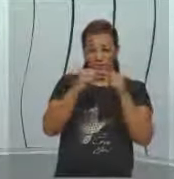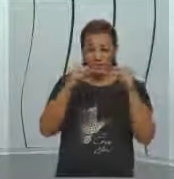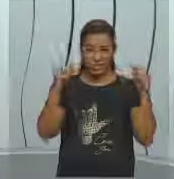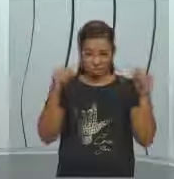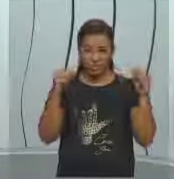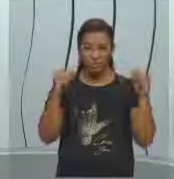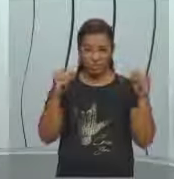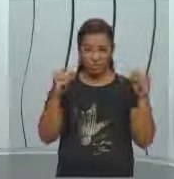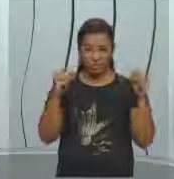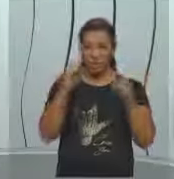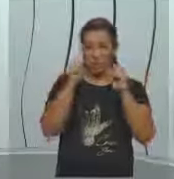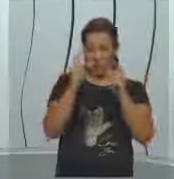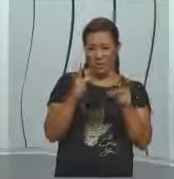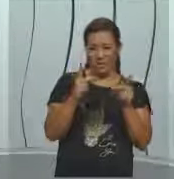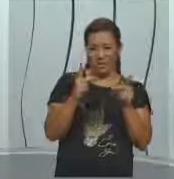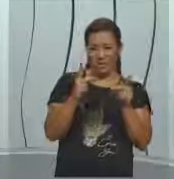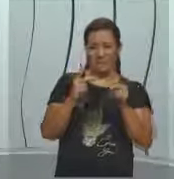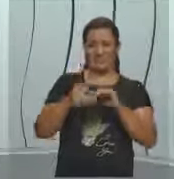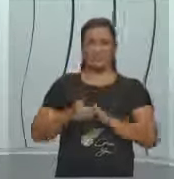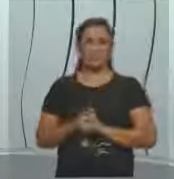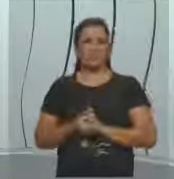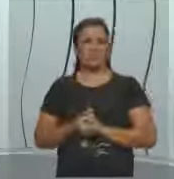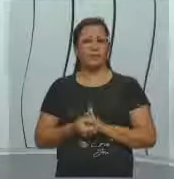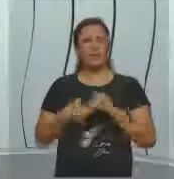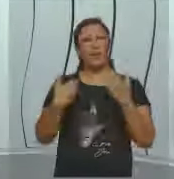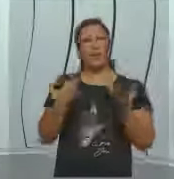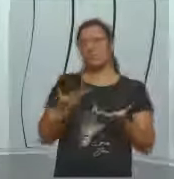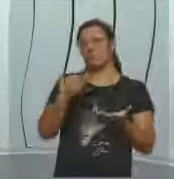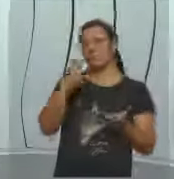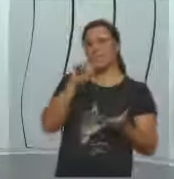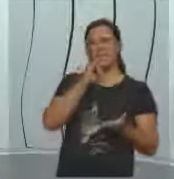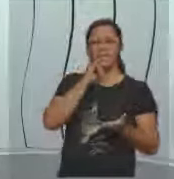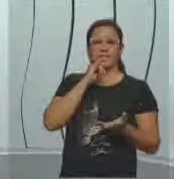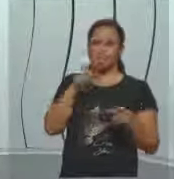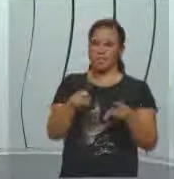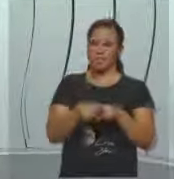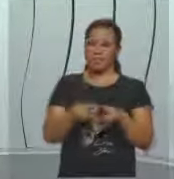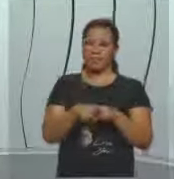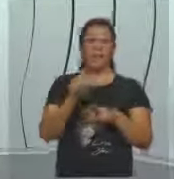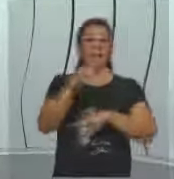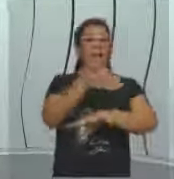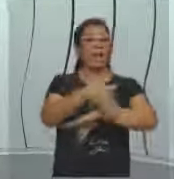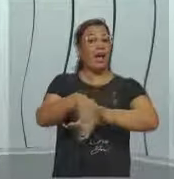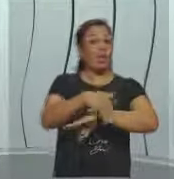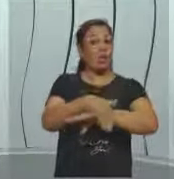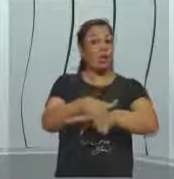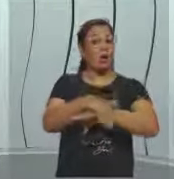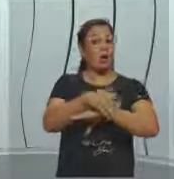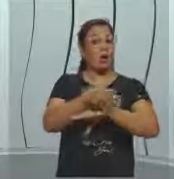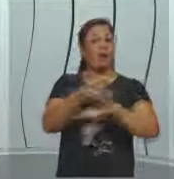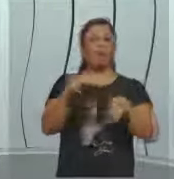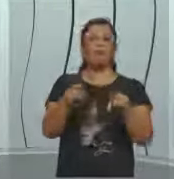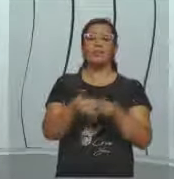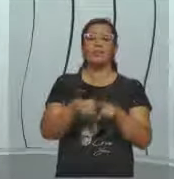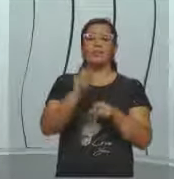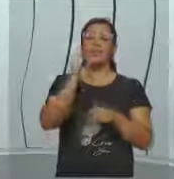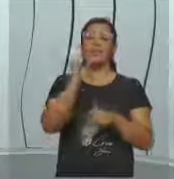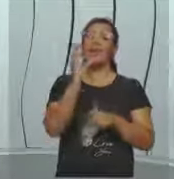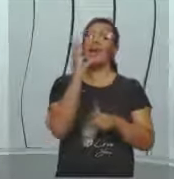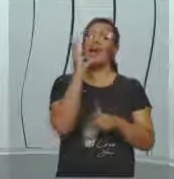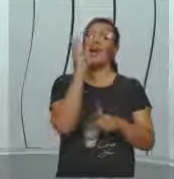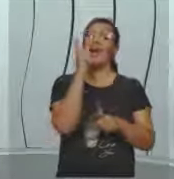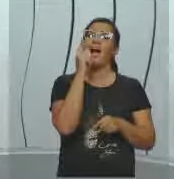segundo, ok? Você também pode usar outros exemplos. Eu dei o exemplo aqui da rua, a gente pode pensar também numa torneira